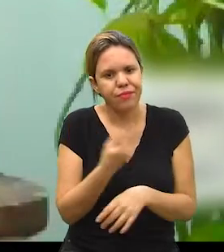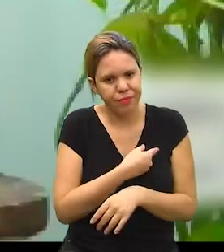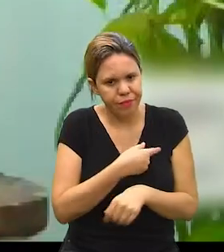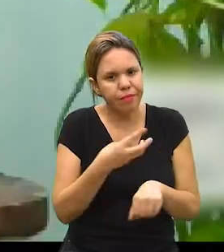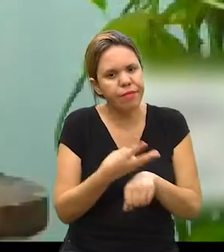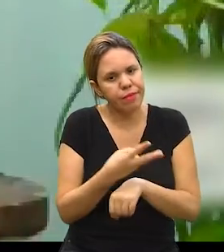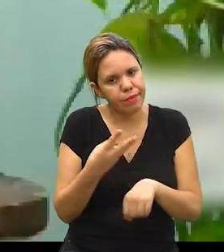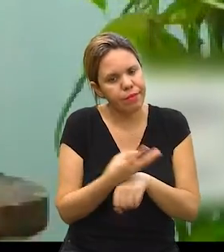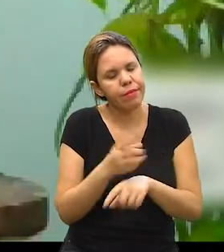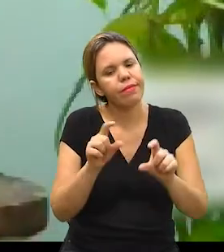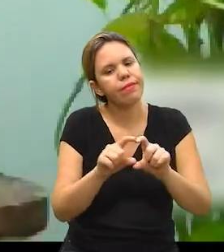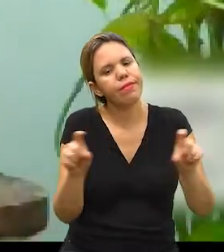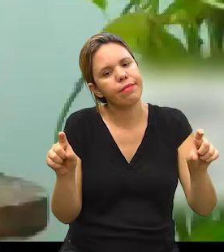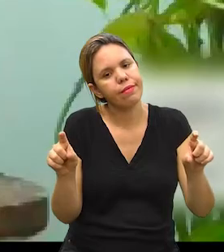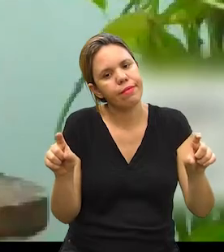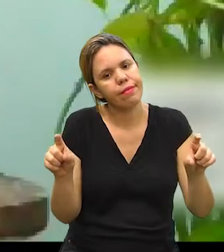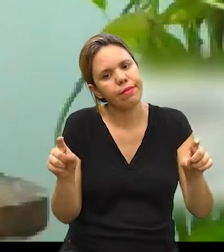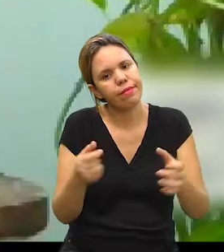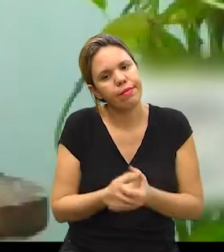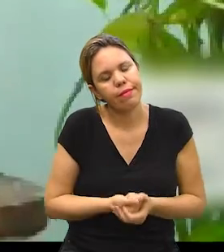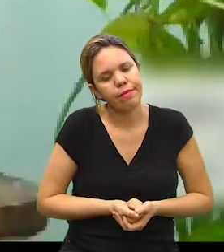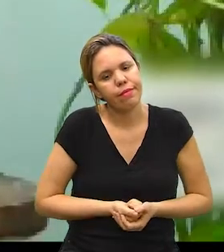conosco pelo nosso WhatsApp